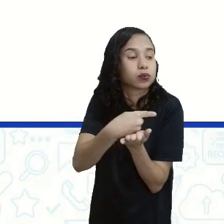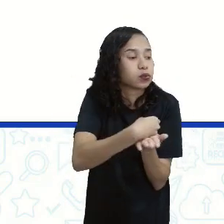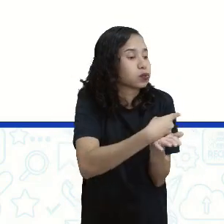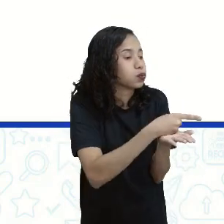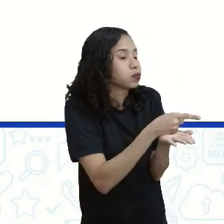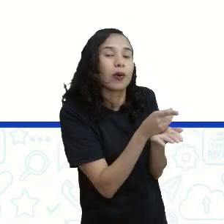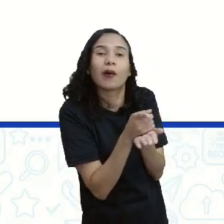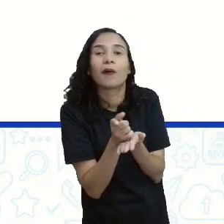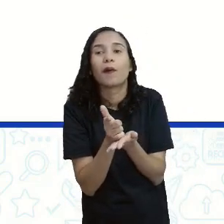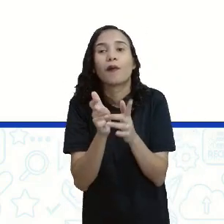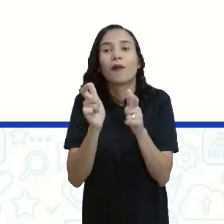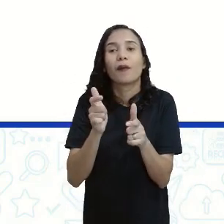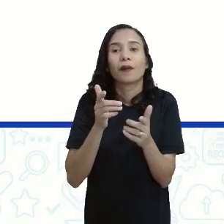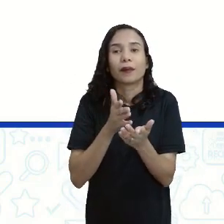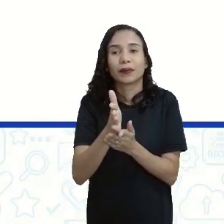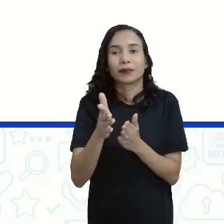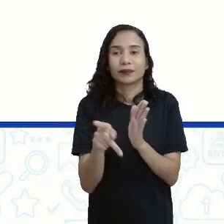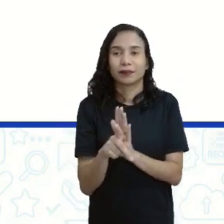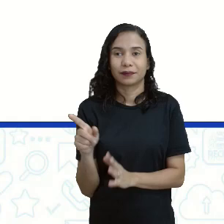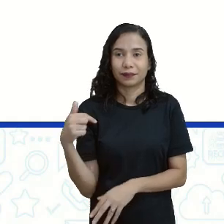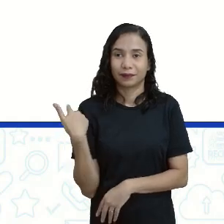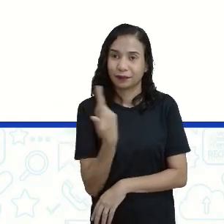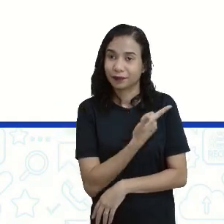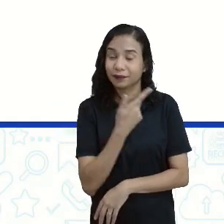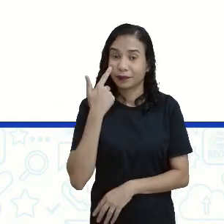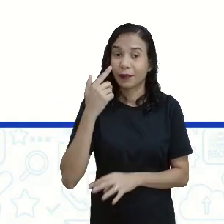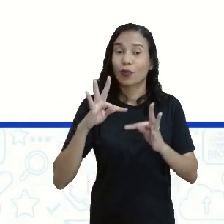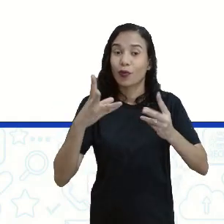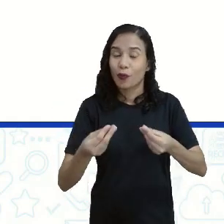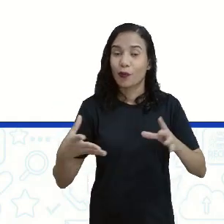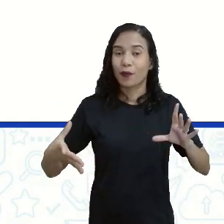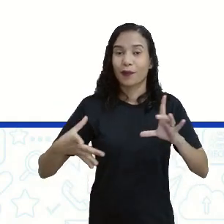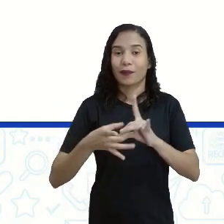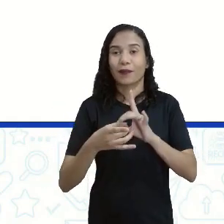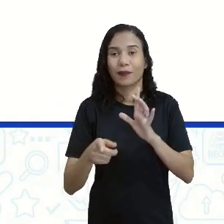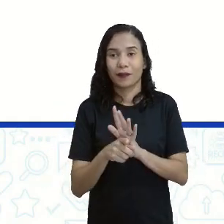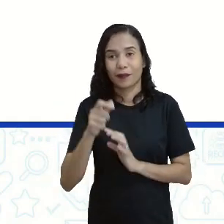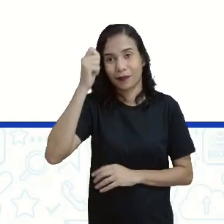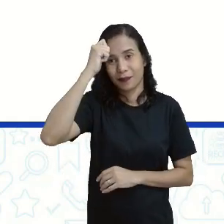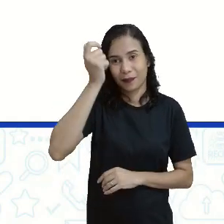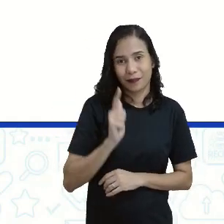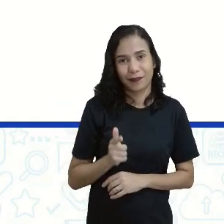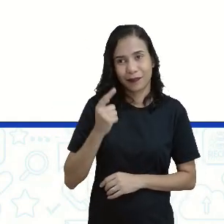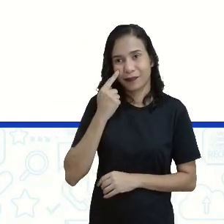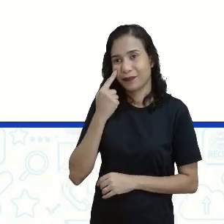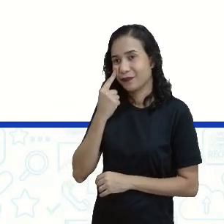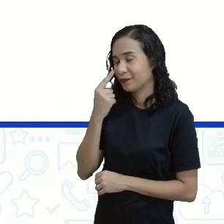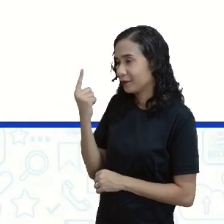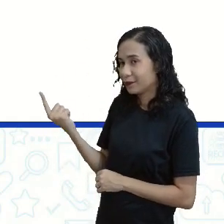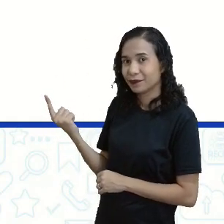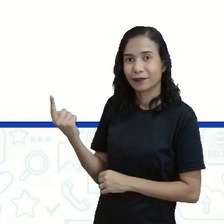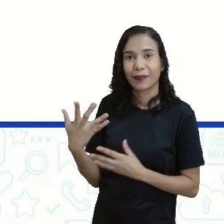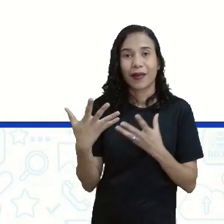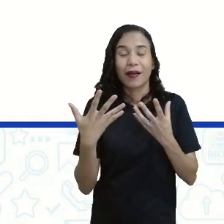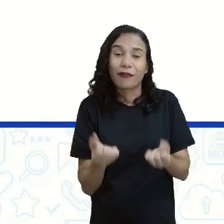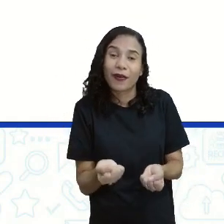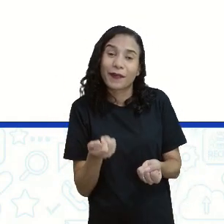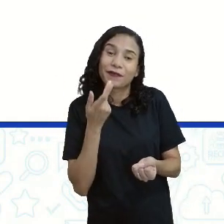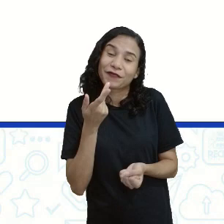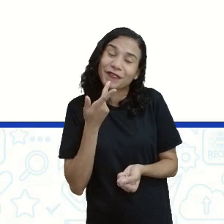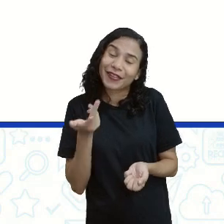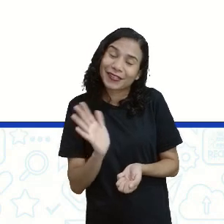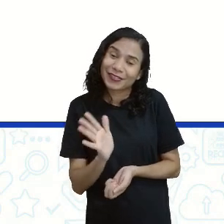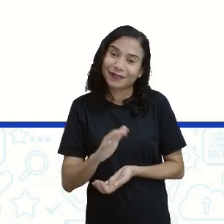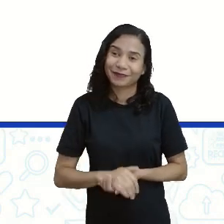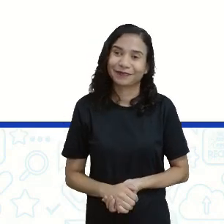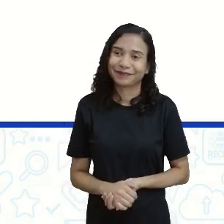para o sul, né, para o centro-oeste. Para onde é que a gente está indo? Tudo por causa desse invento aí, que é a bússola, né? Vamos nos despedir, prof? Vamos